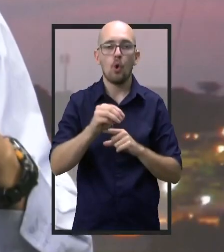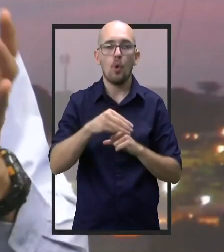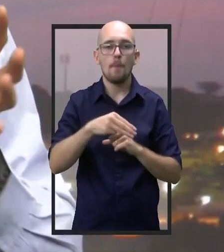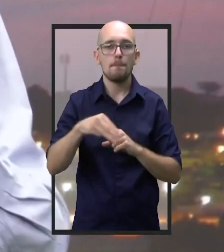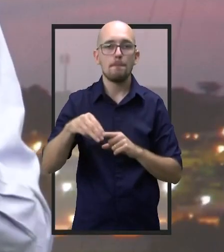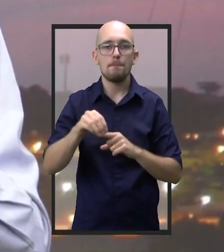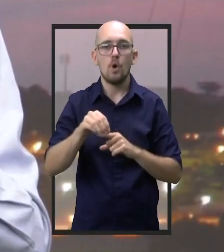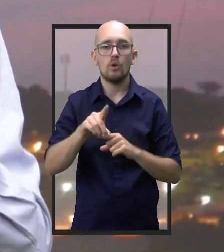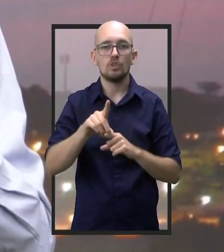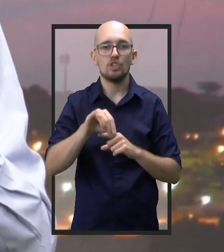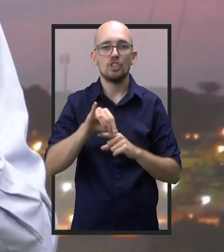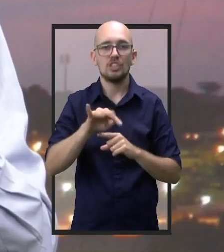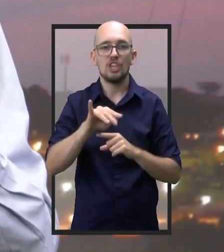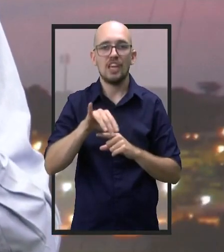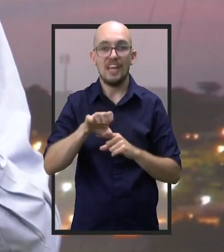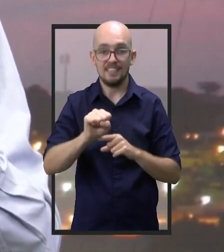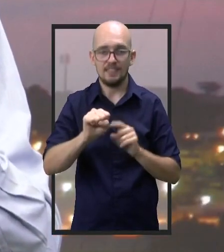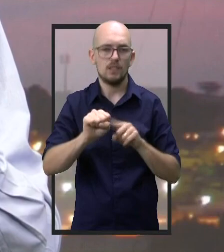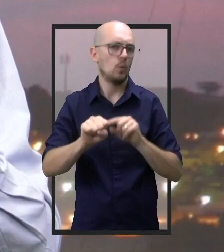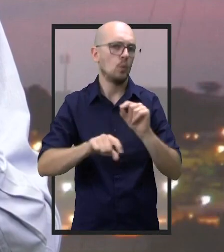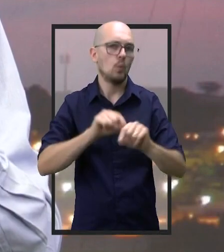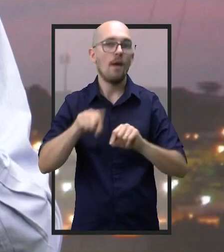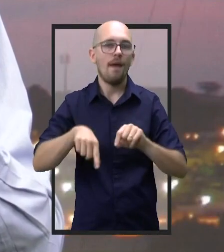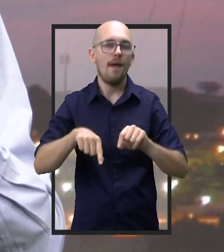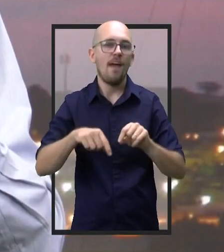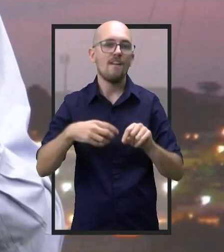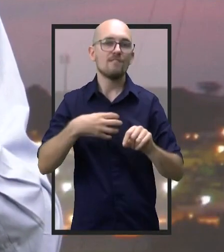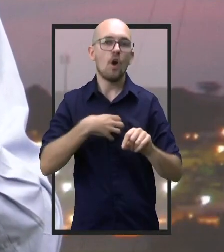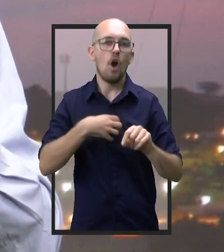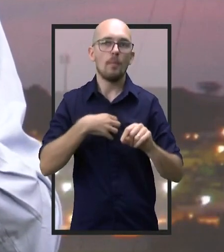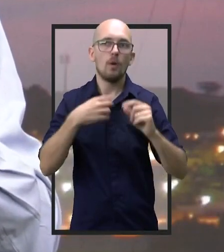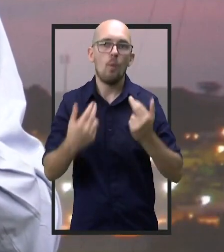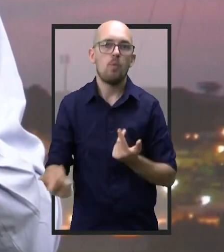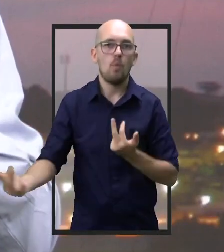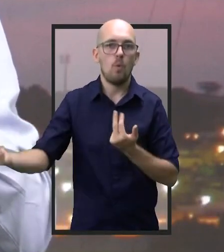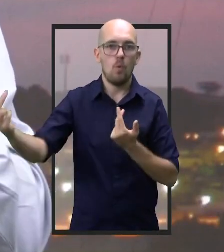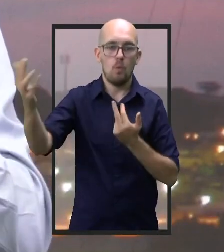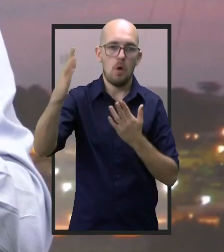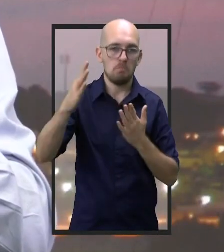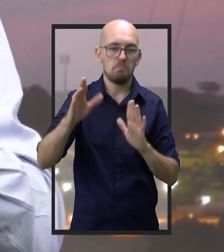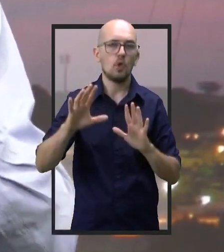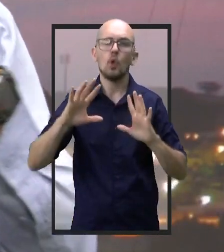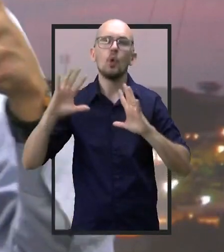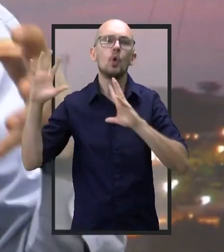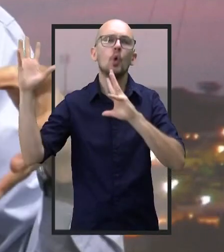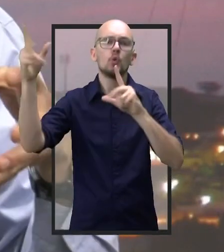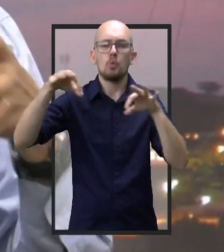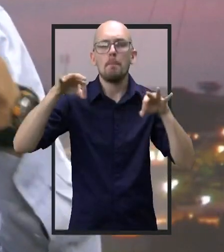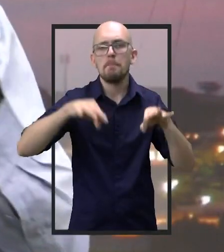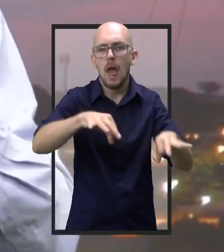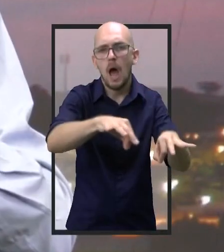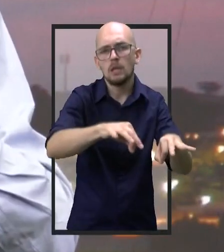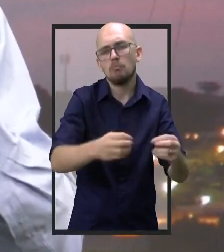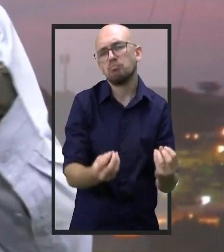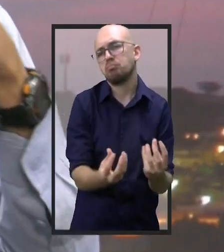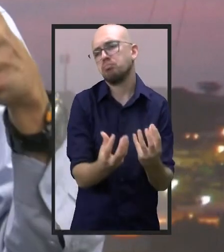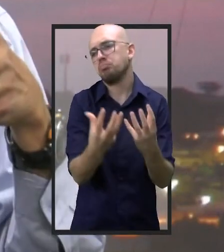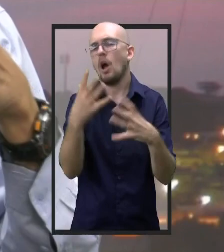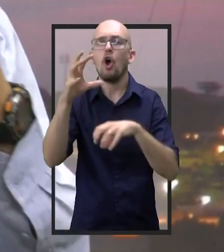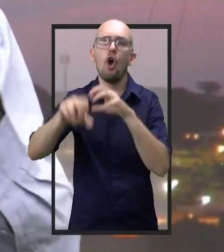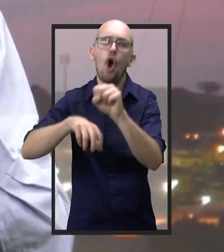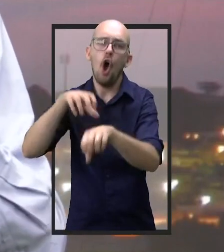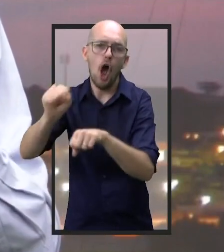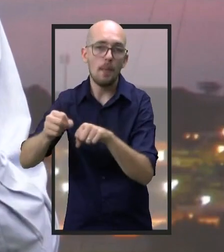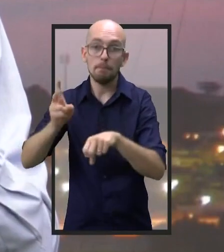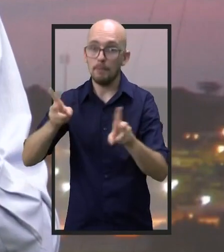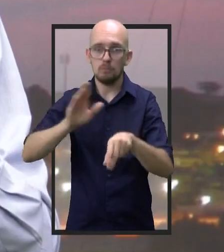faz parte do contexto, a maneira que isso é produzido. Como eu falei para você, todo mundo planta e colhe ao mesmo tempo. Tem que ter uma política pública